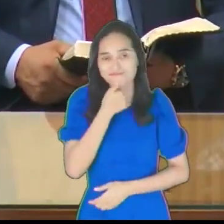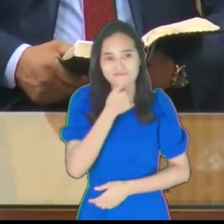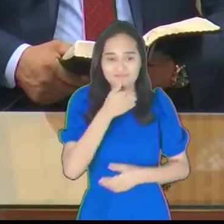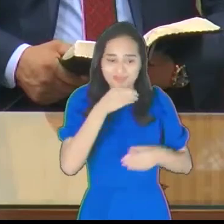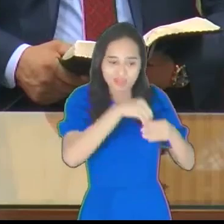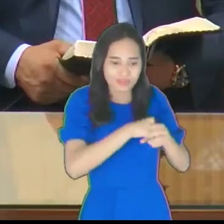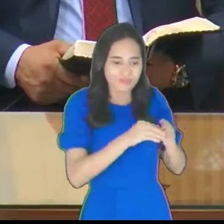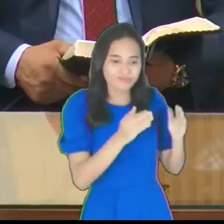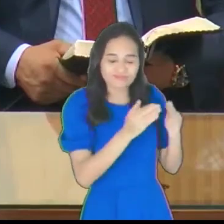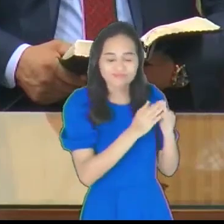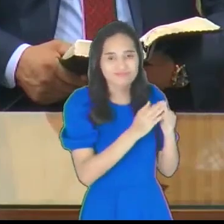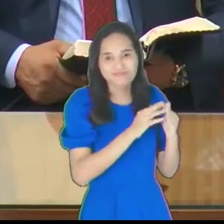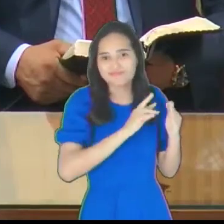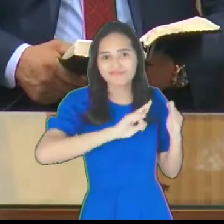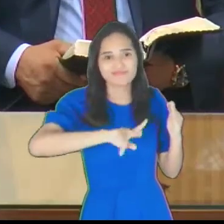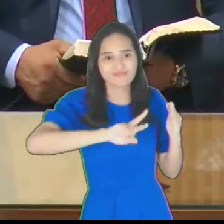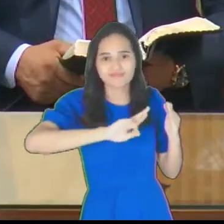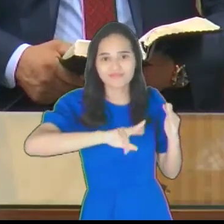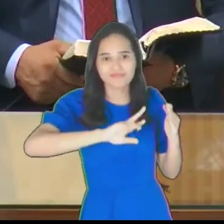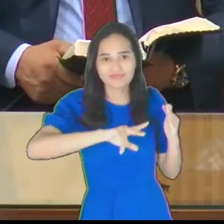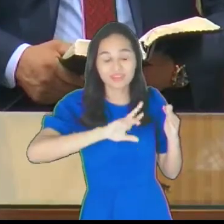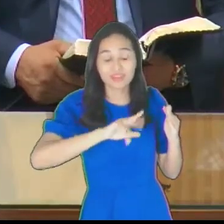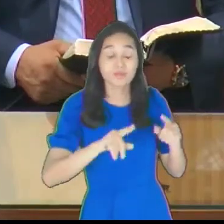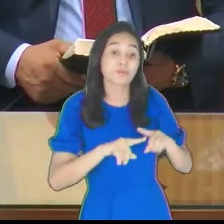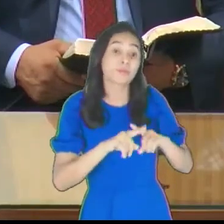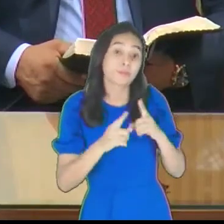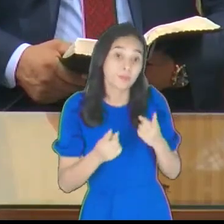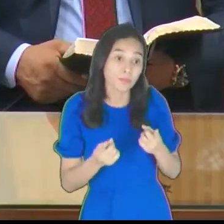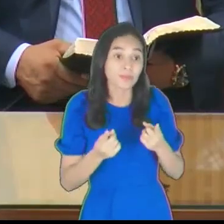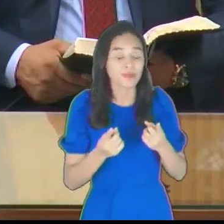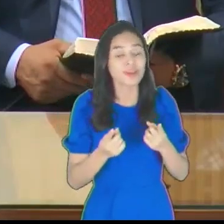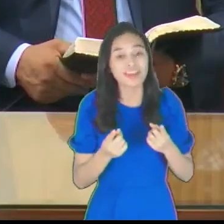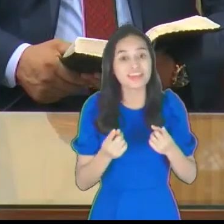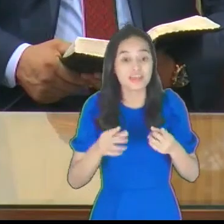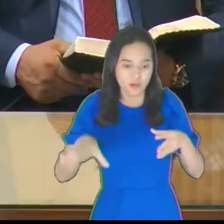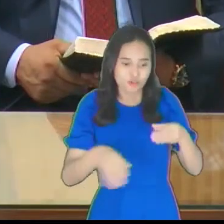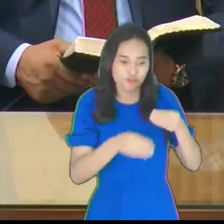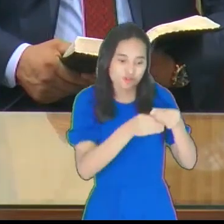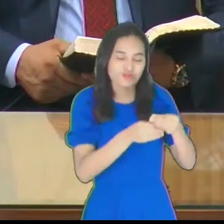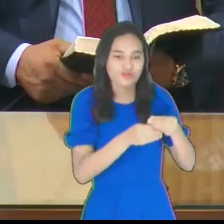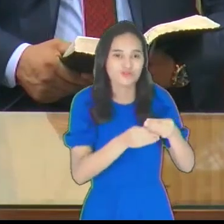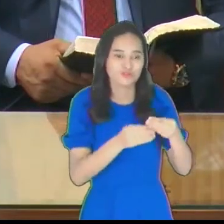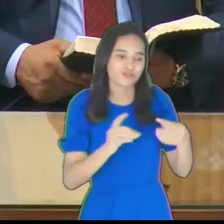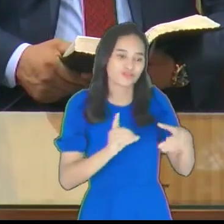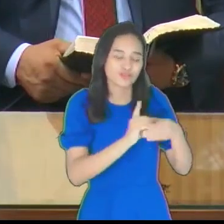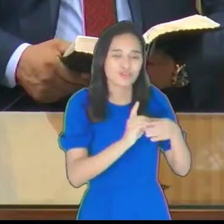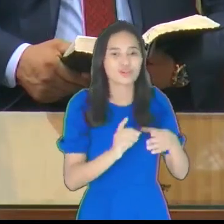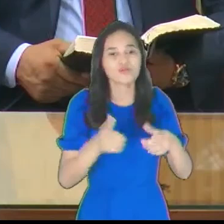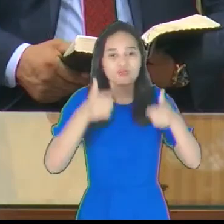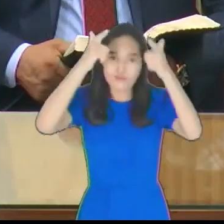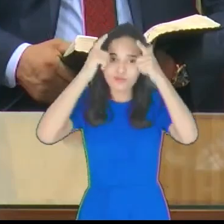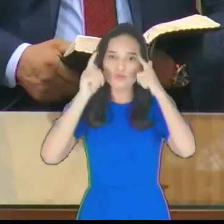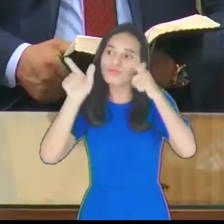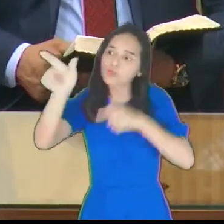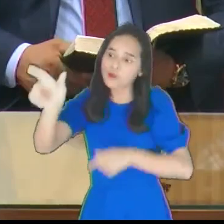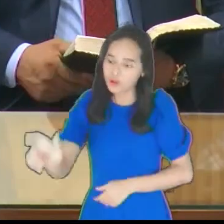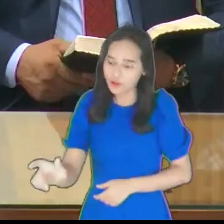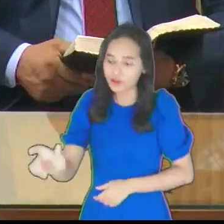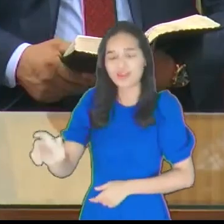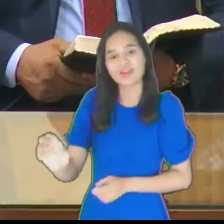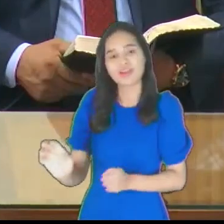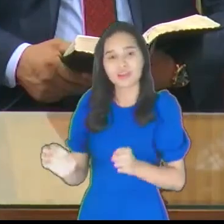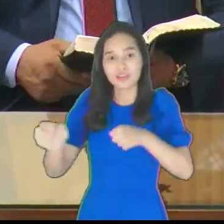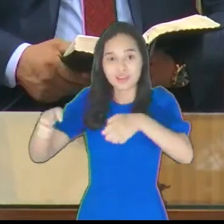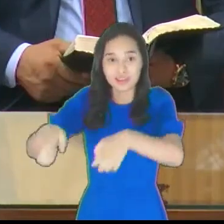de casa. E entre esses homens está o rei Ezequias. O rei Ezequias, irmão, ele era filho de